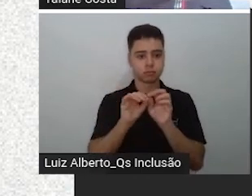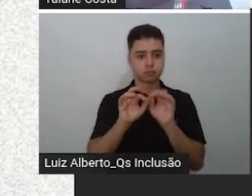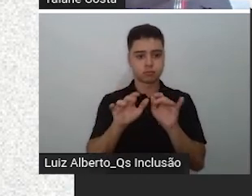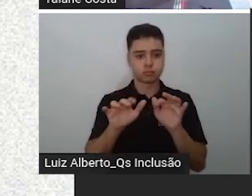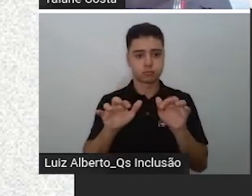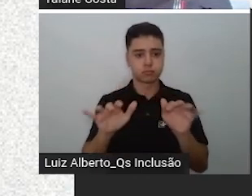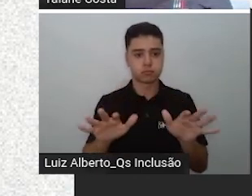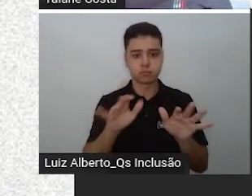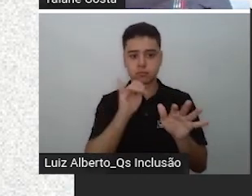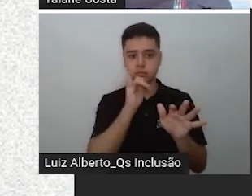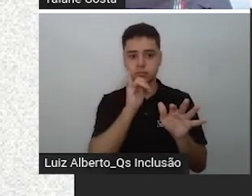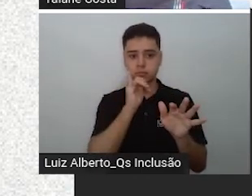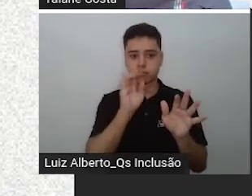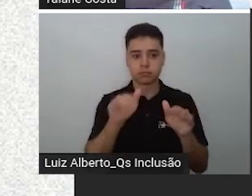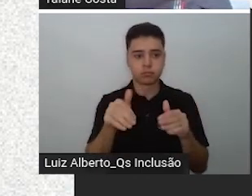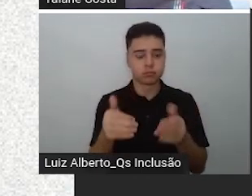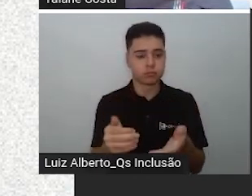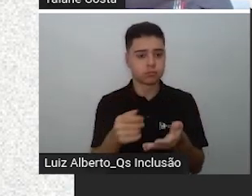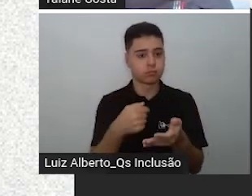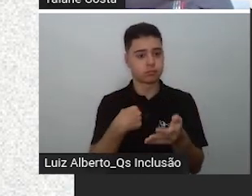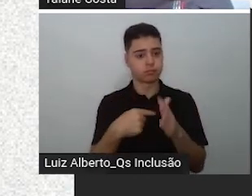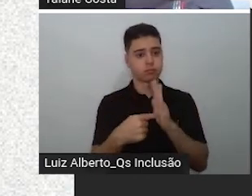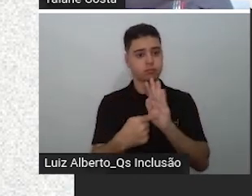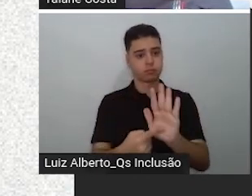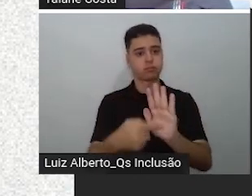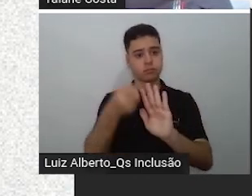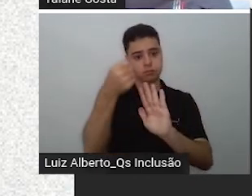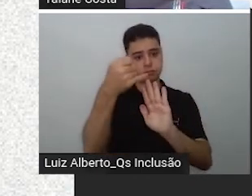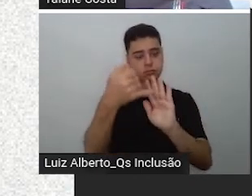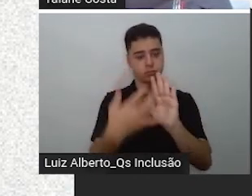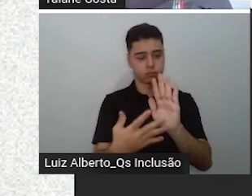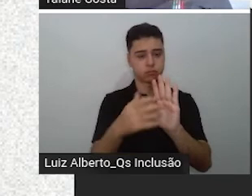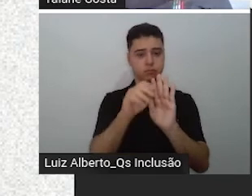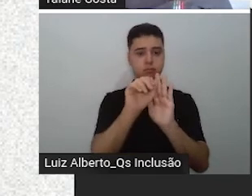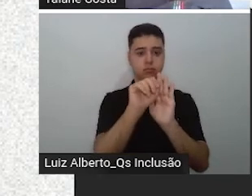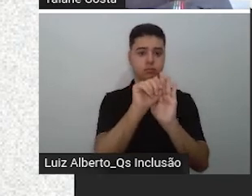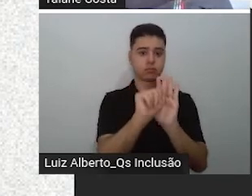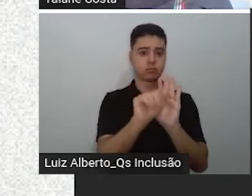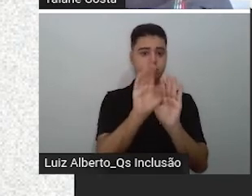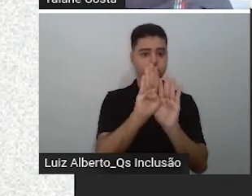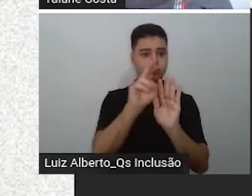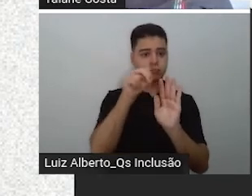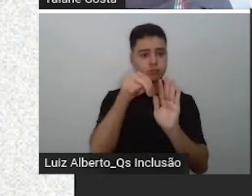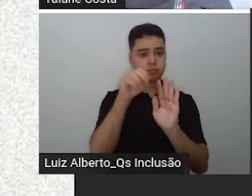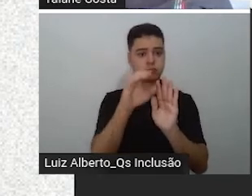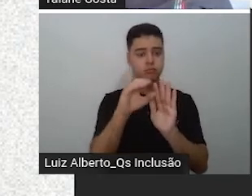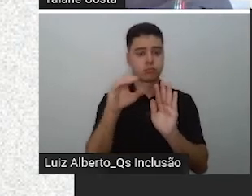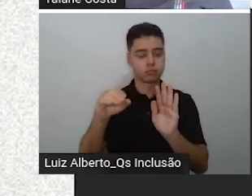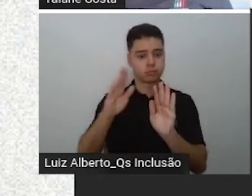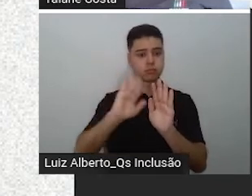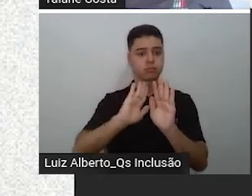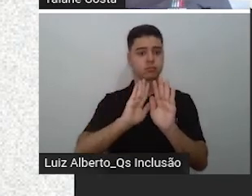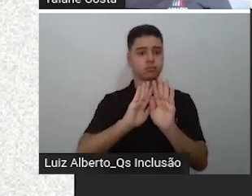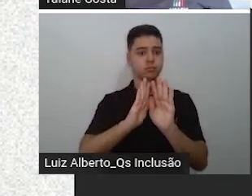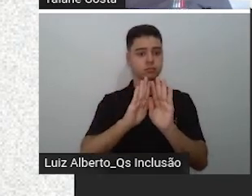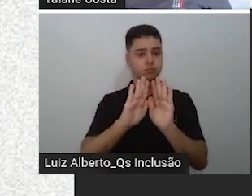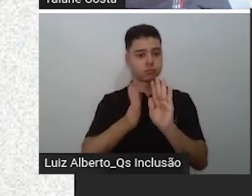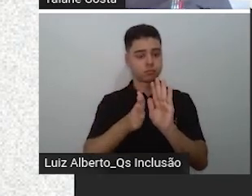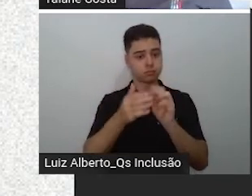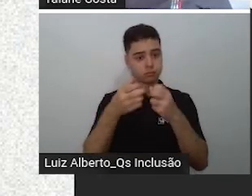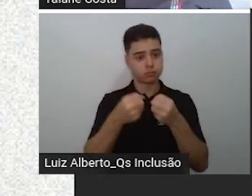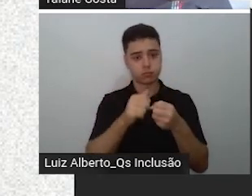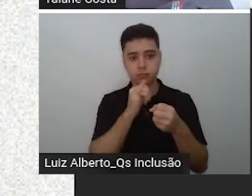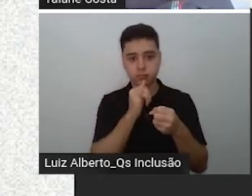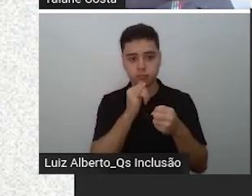né? Então, aqui eu trago uma habilidade da BNCC que pode ser aplicada